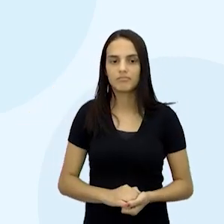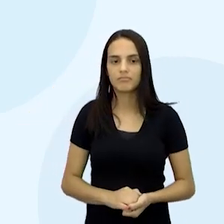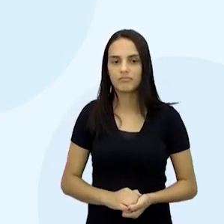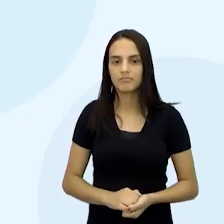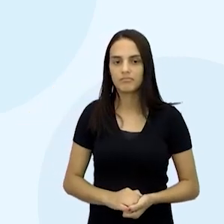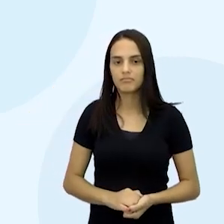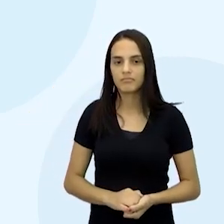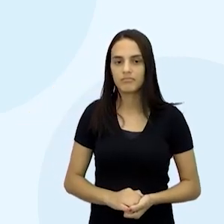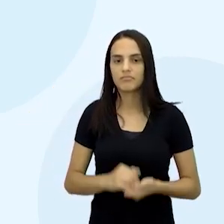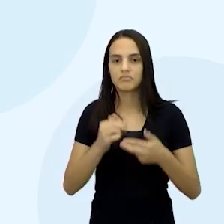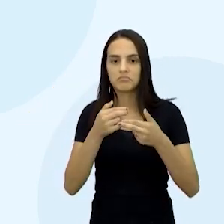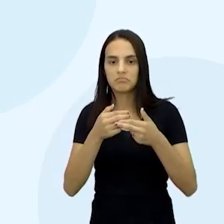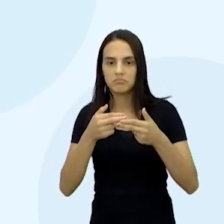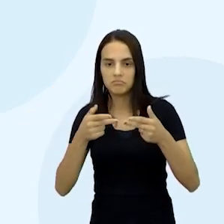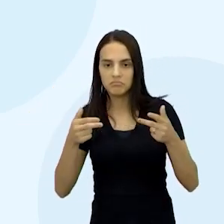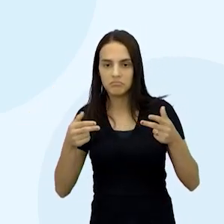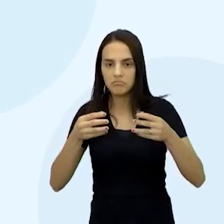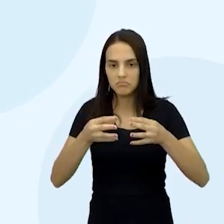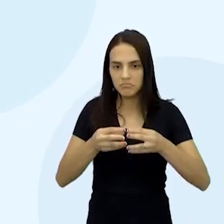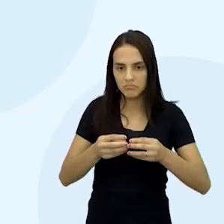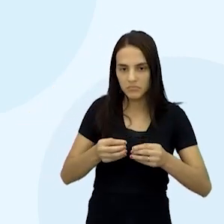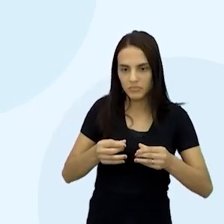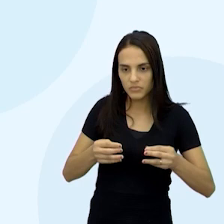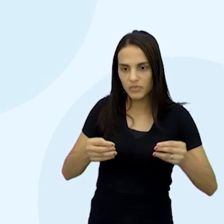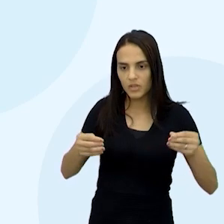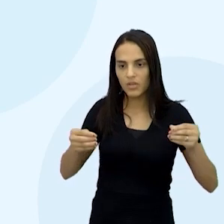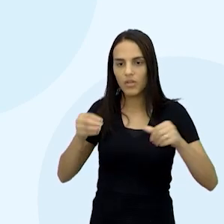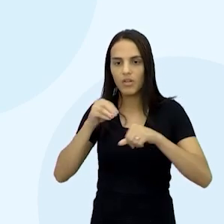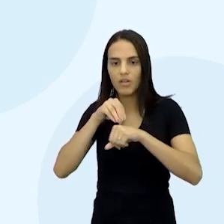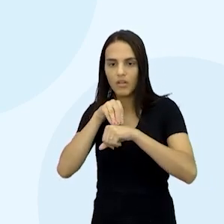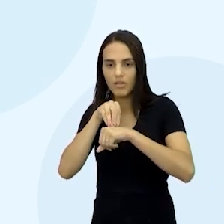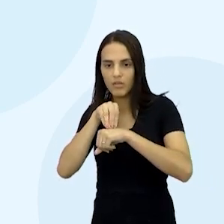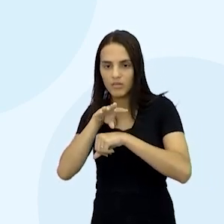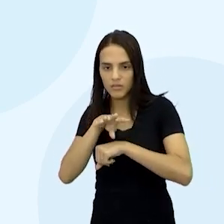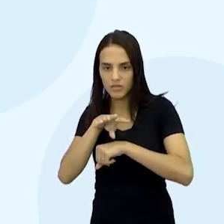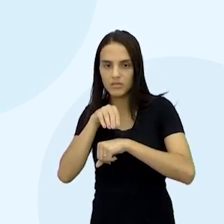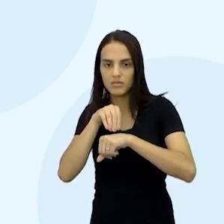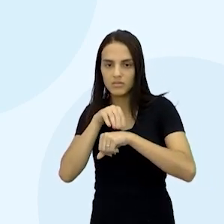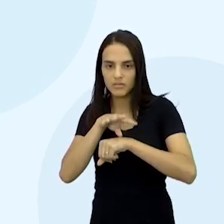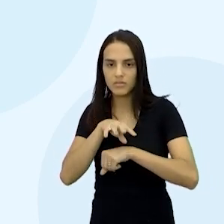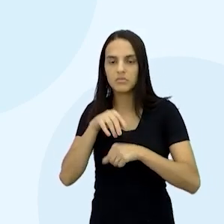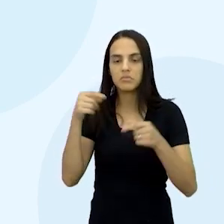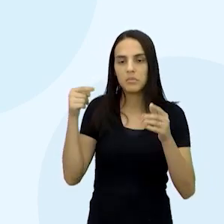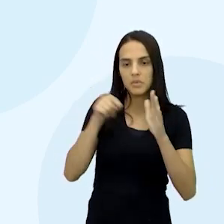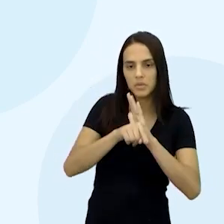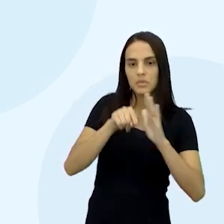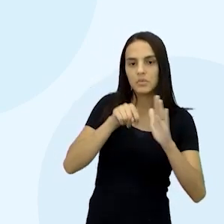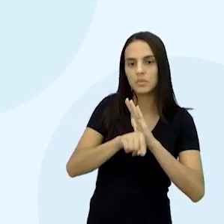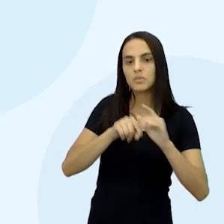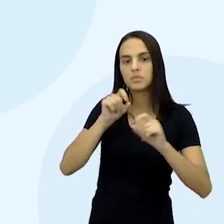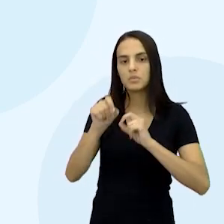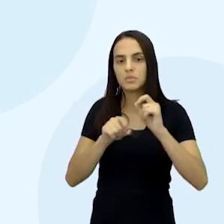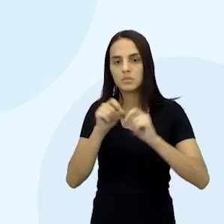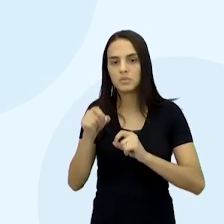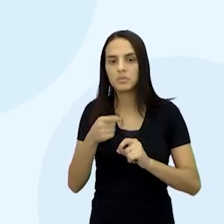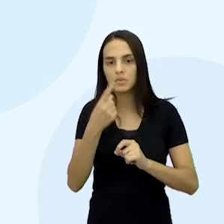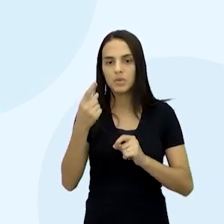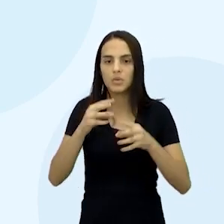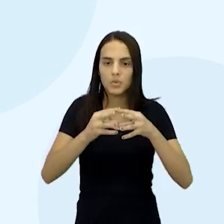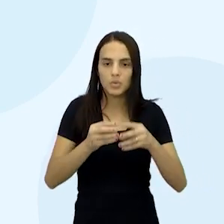de intemperismo, e os tipos de... Sugerimos aí que os estudantes sejam questionados sobre um dos